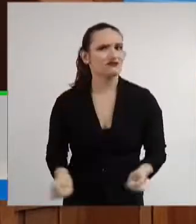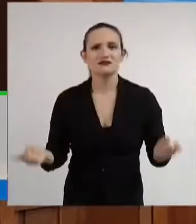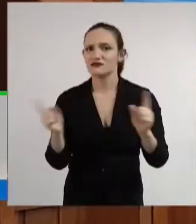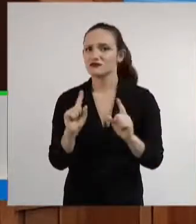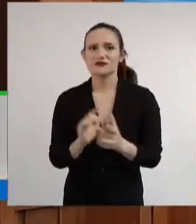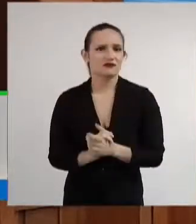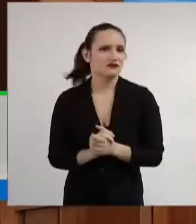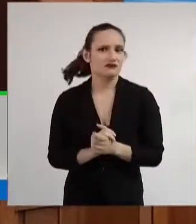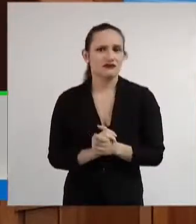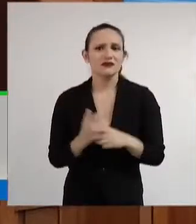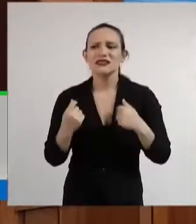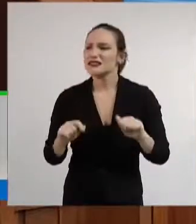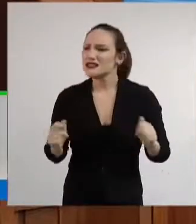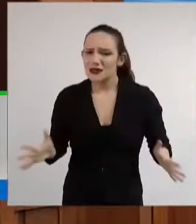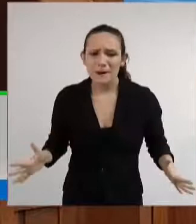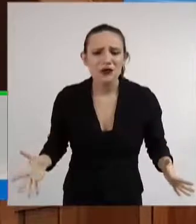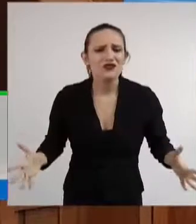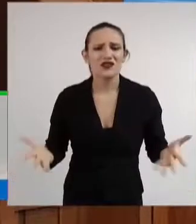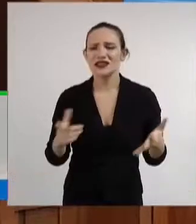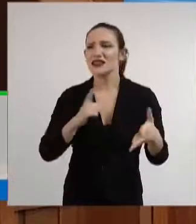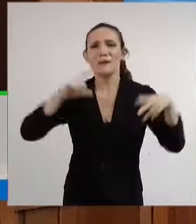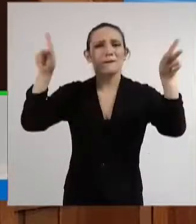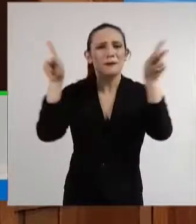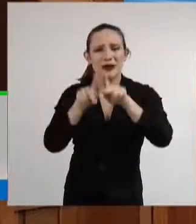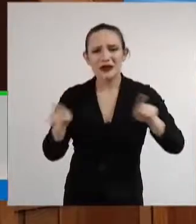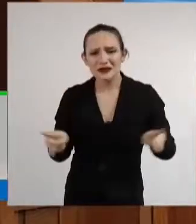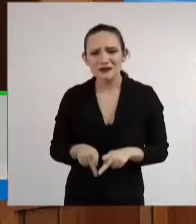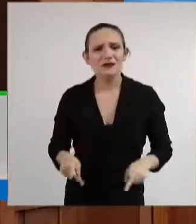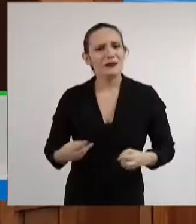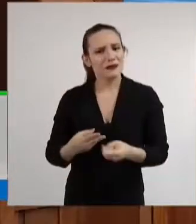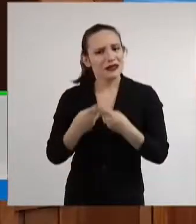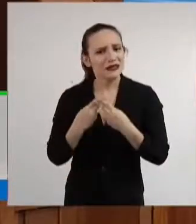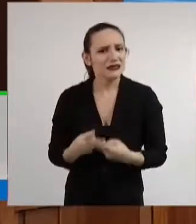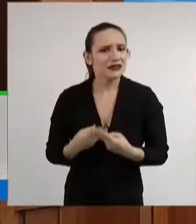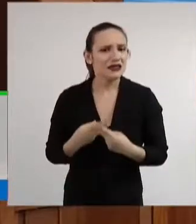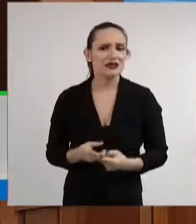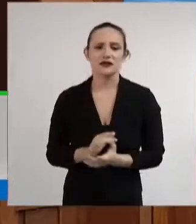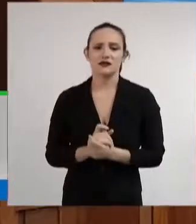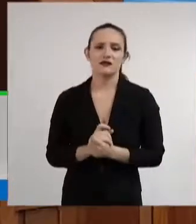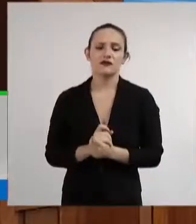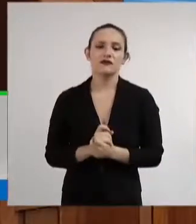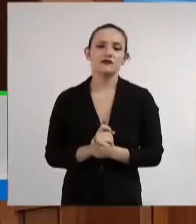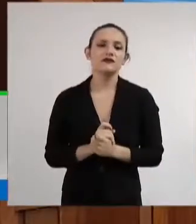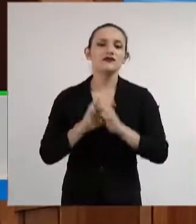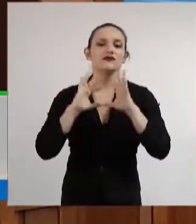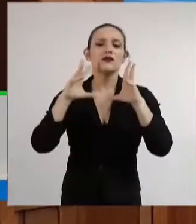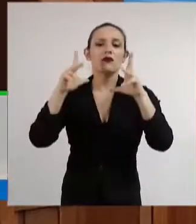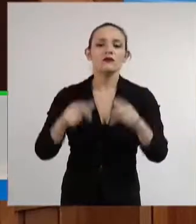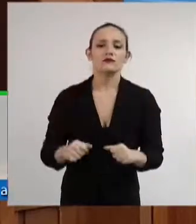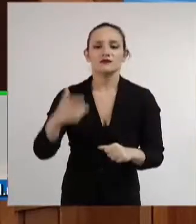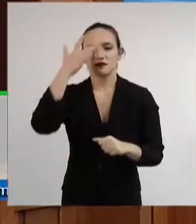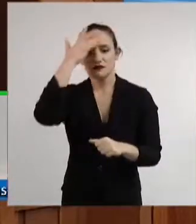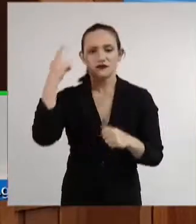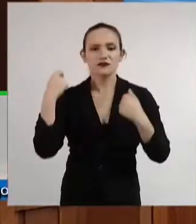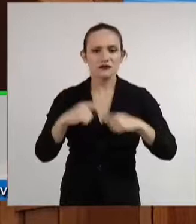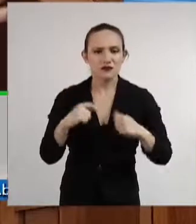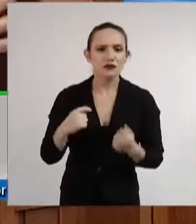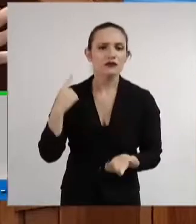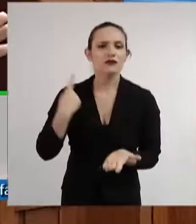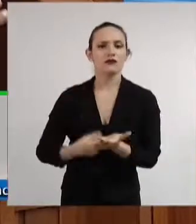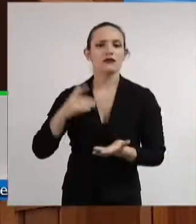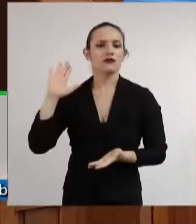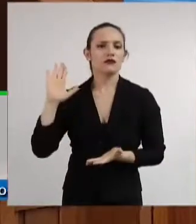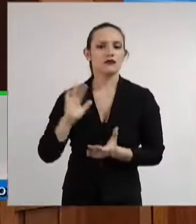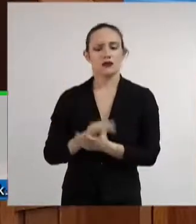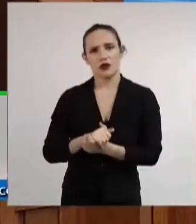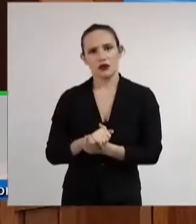a promoção da paz, a promoção da tolerância tem que ser uma constante por todos nós. Não é só para os